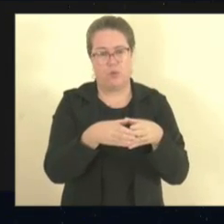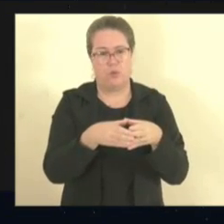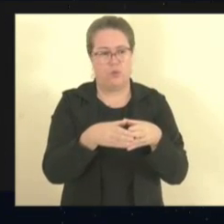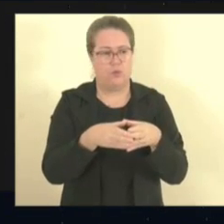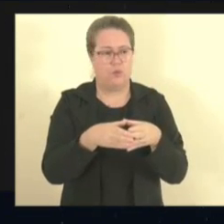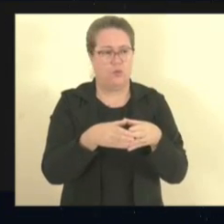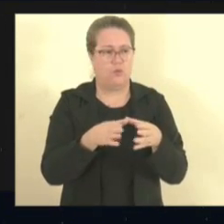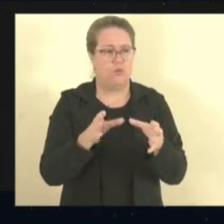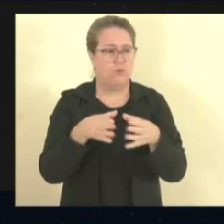reunidas, discutido em plenário.